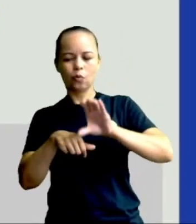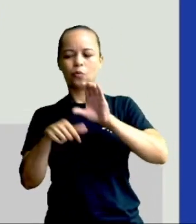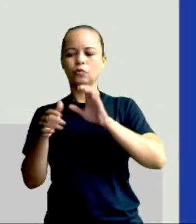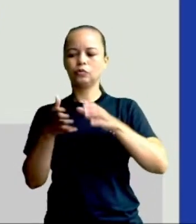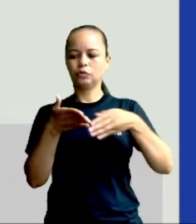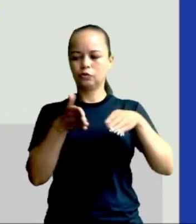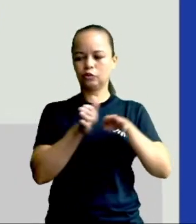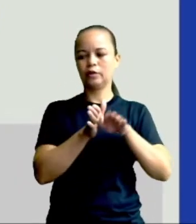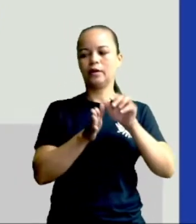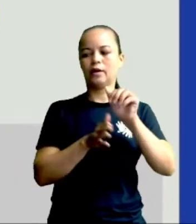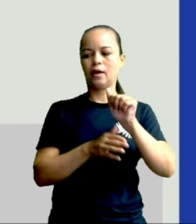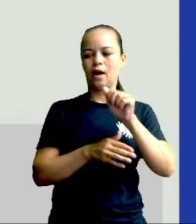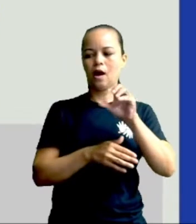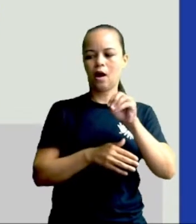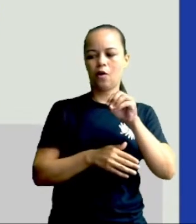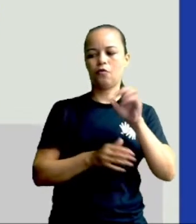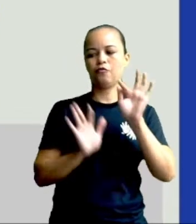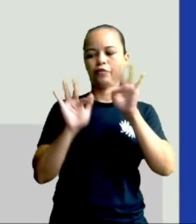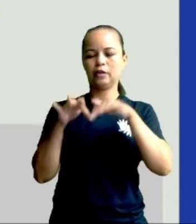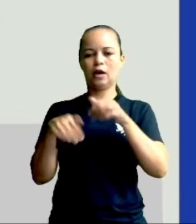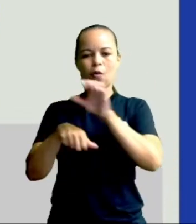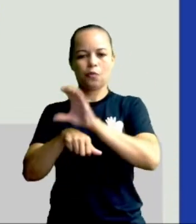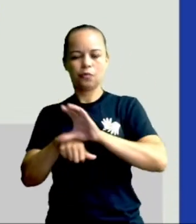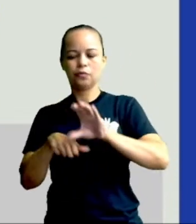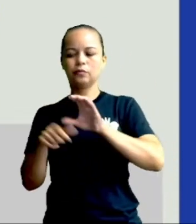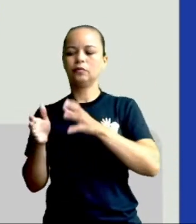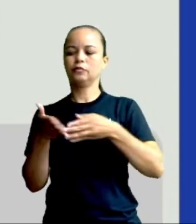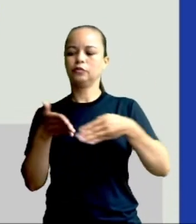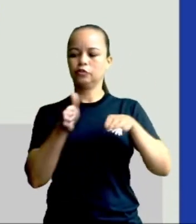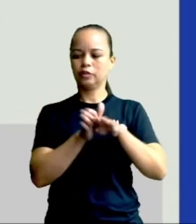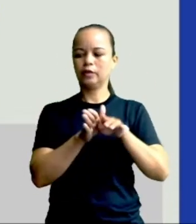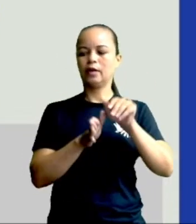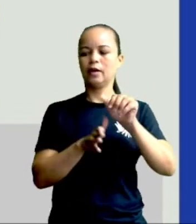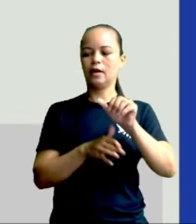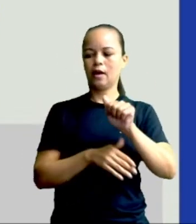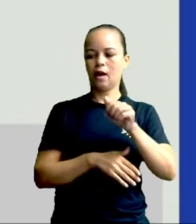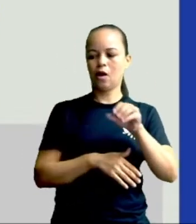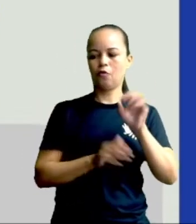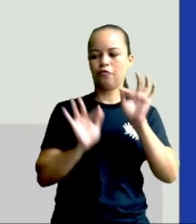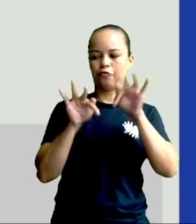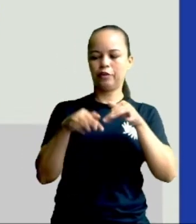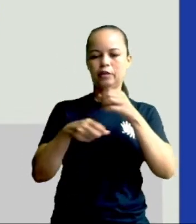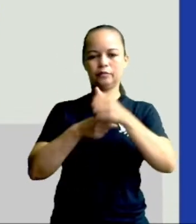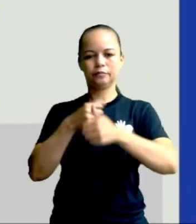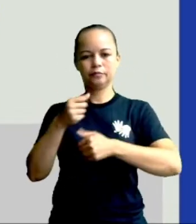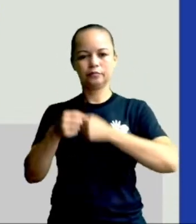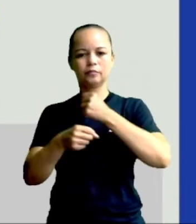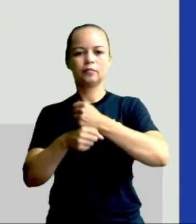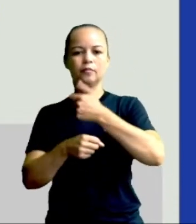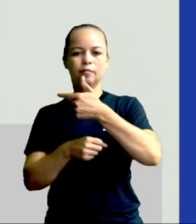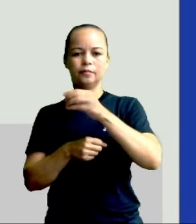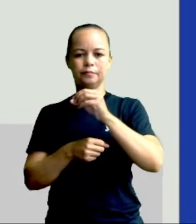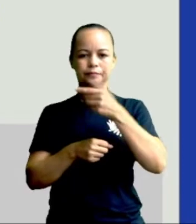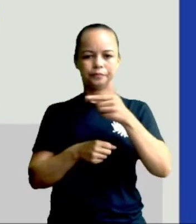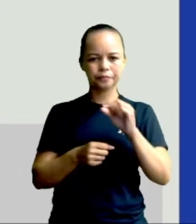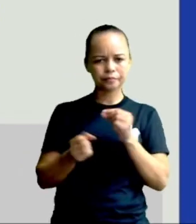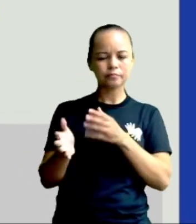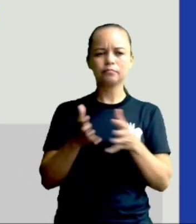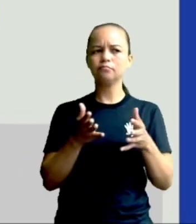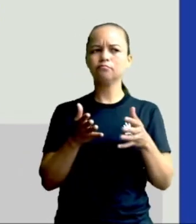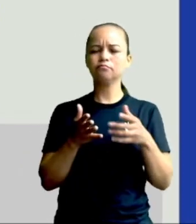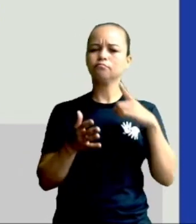de 2020 percebam que o verbo chegar ele sempre vai receber a preposição a a